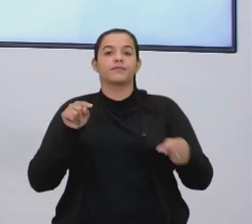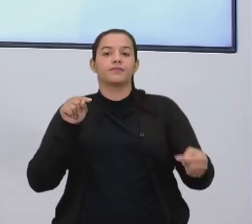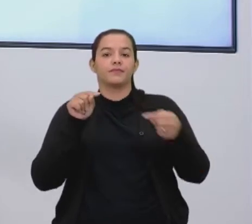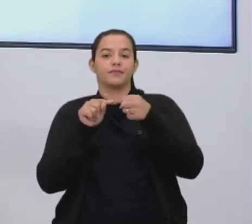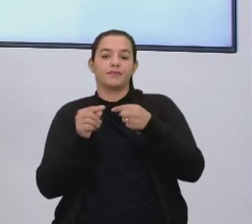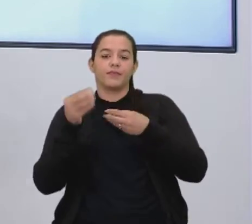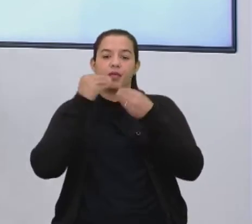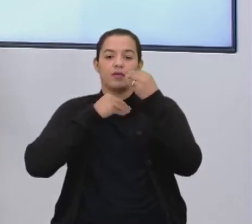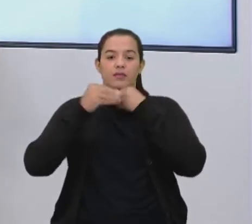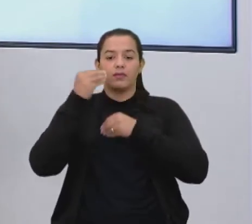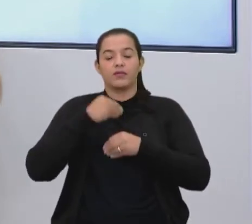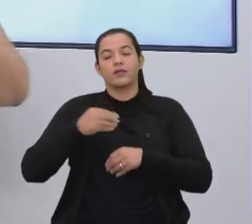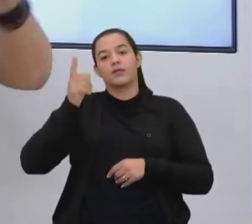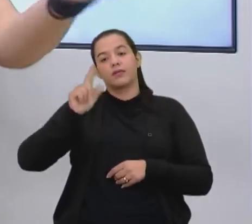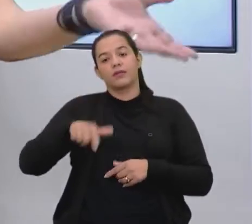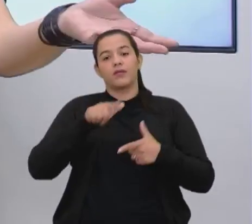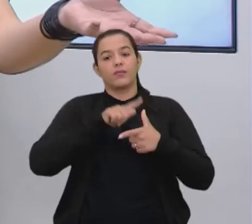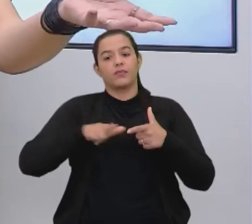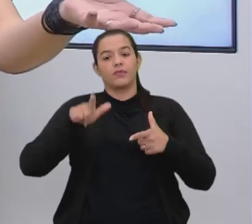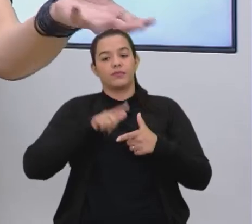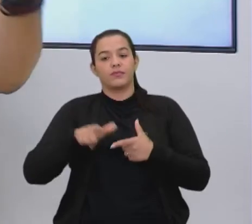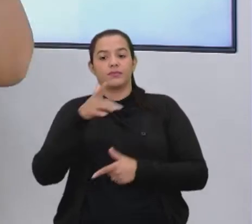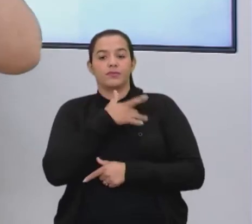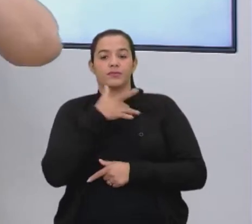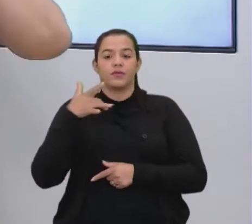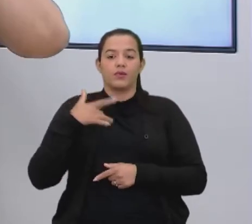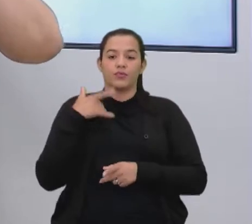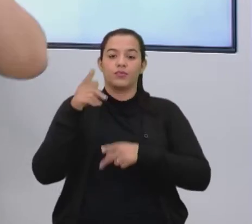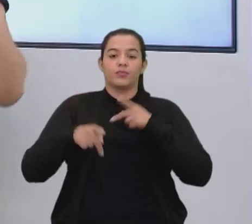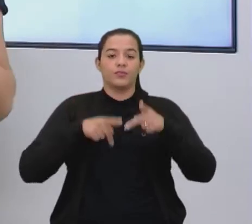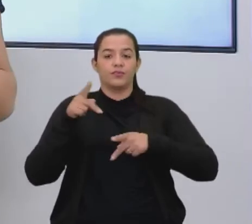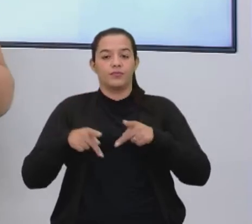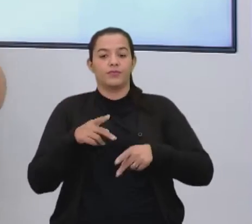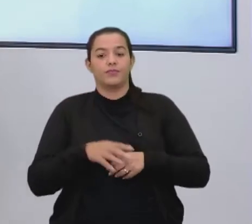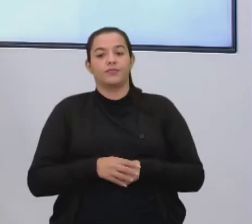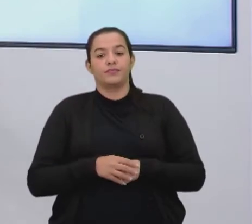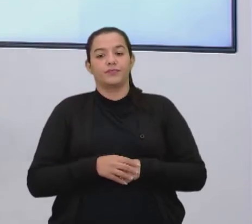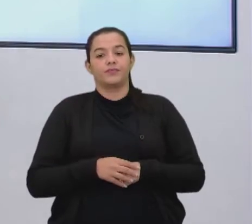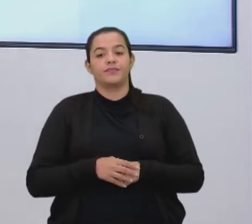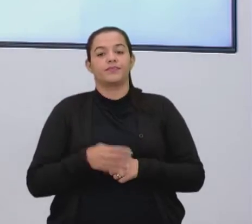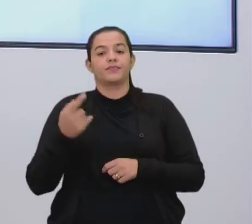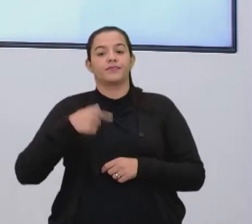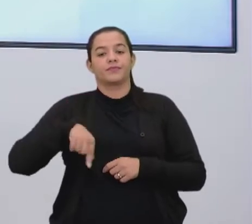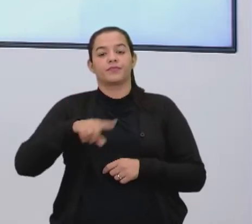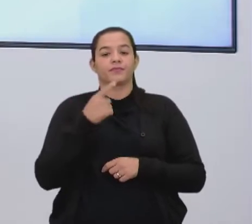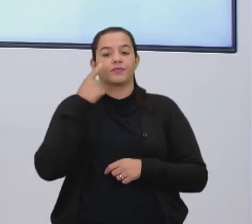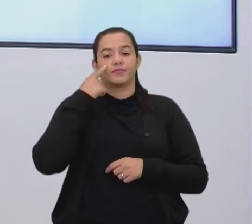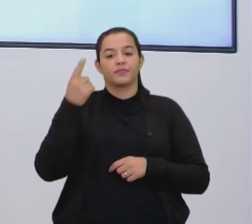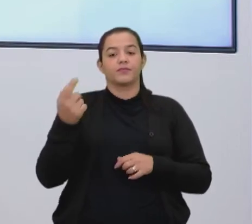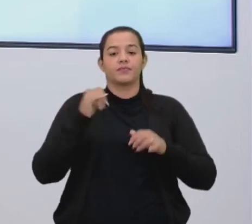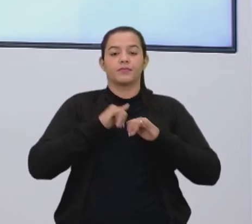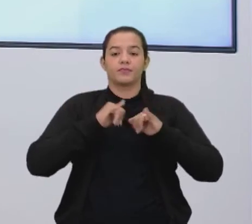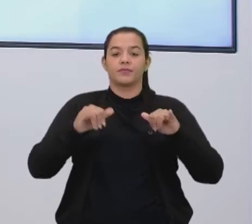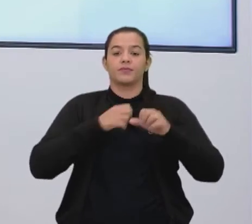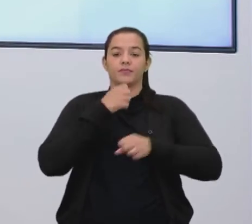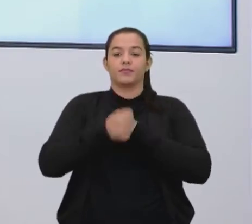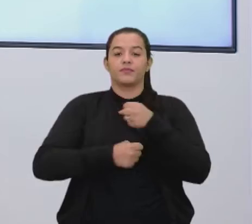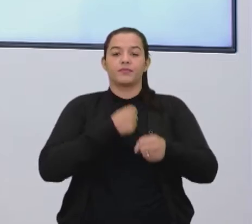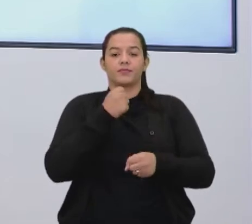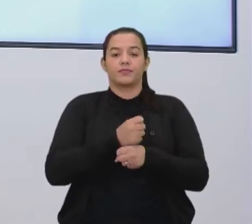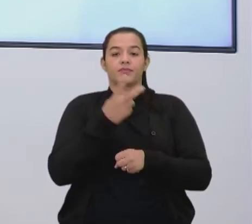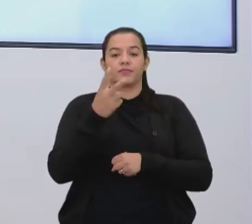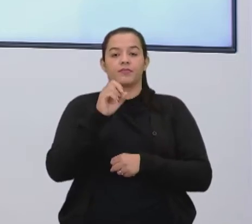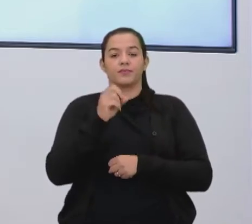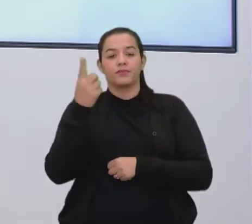pode até trazer para um problema de saúde pública. Para trazer algo mais recente, já que essa notícia é de